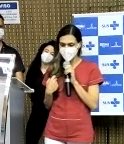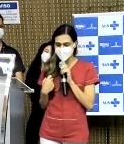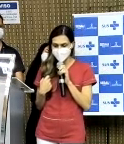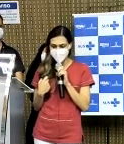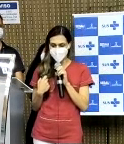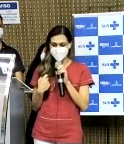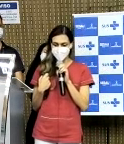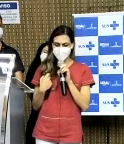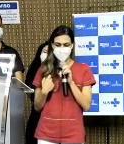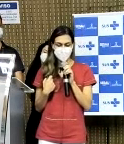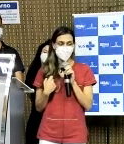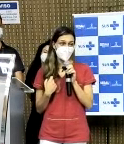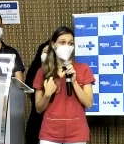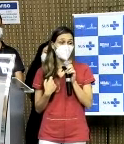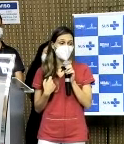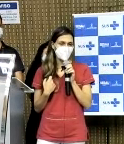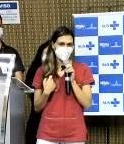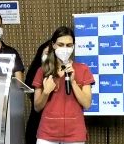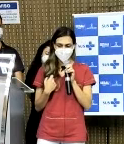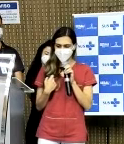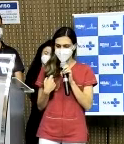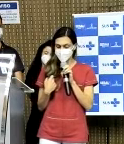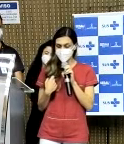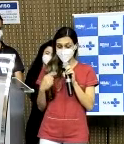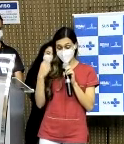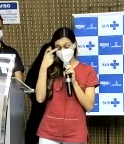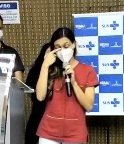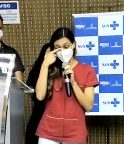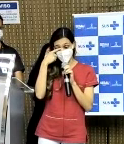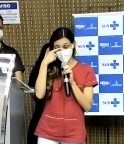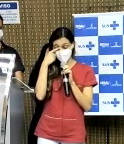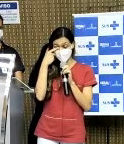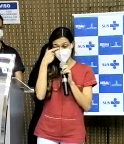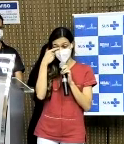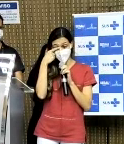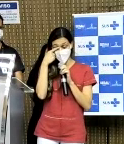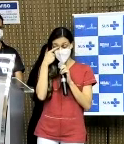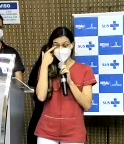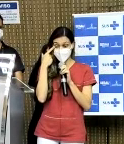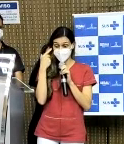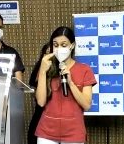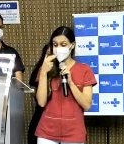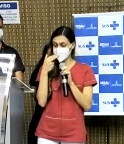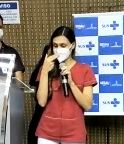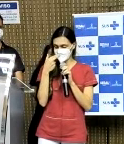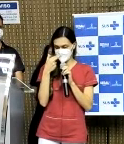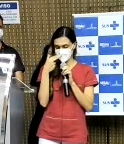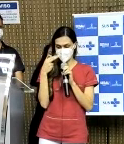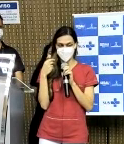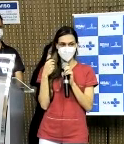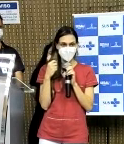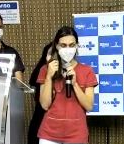da amputação e aumento da dispensação das palmilhas também. Responsáveis, toda a equipe. Prazo, primeiro semestre